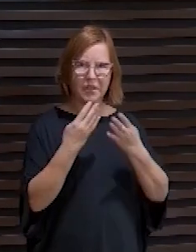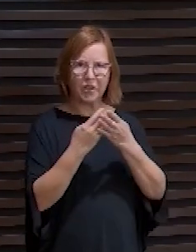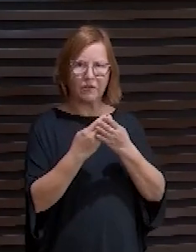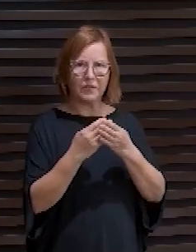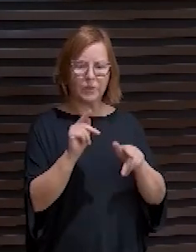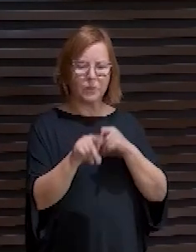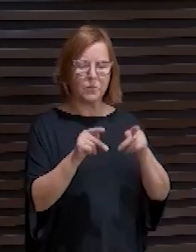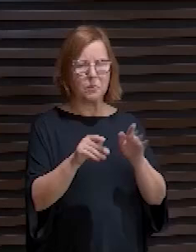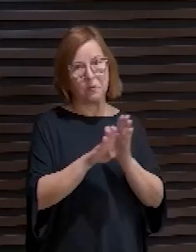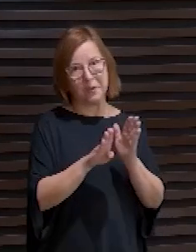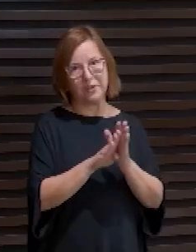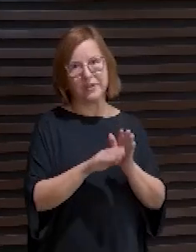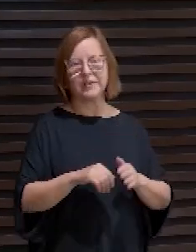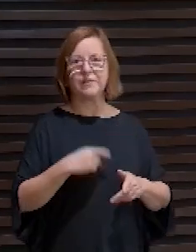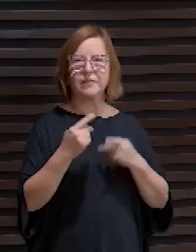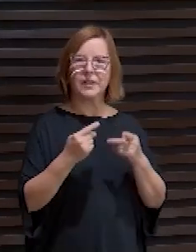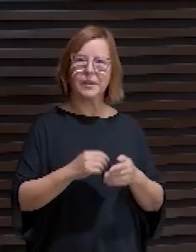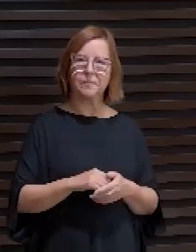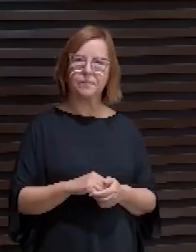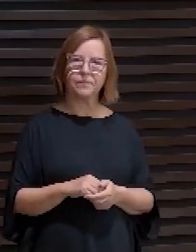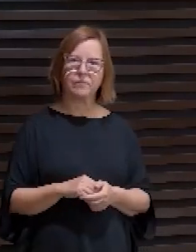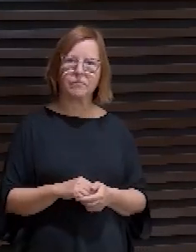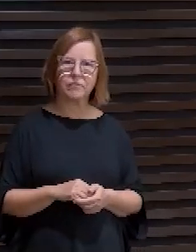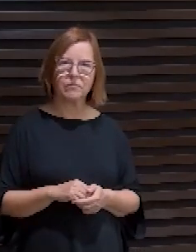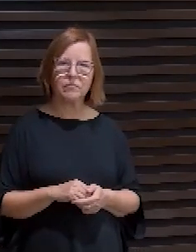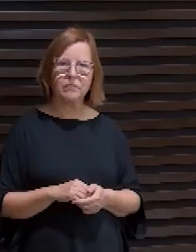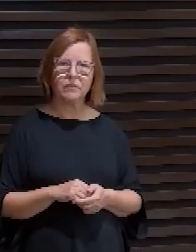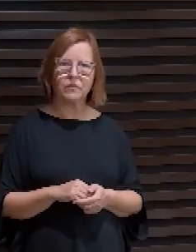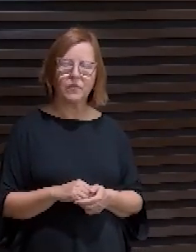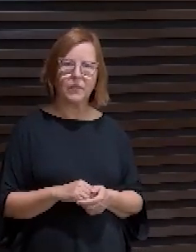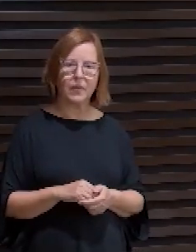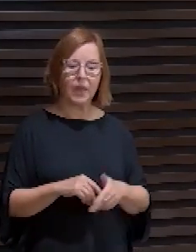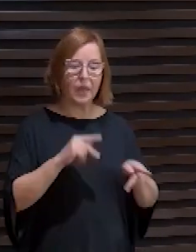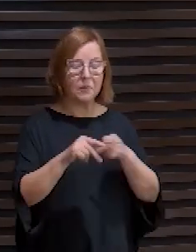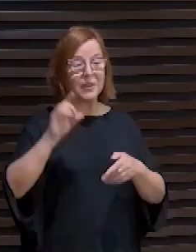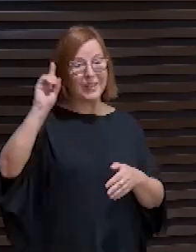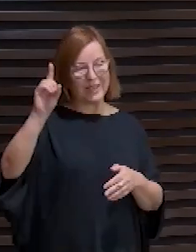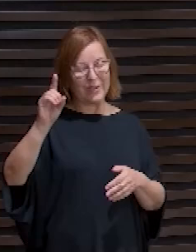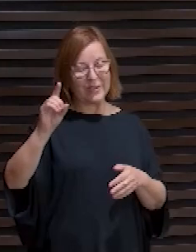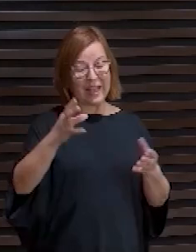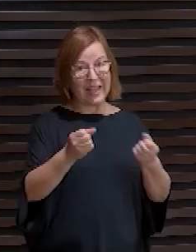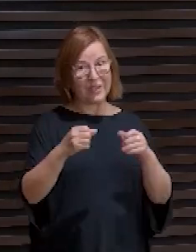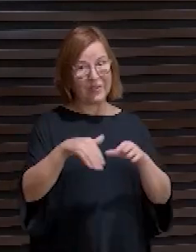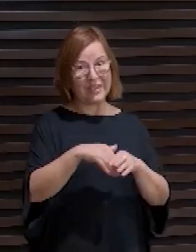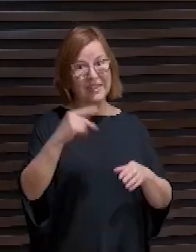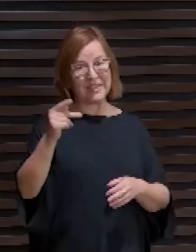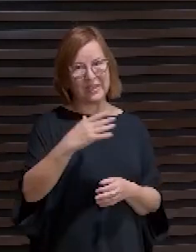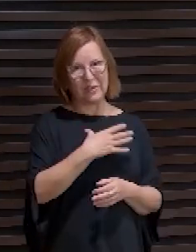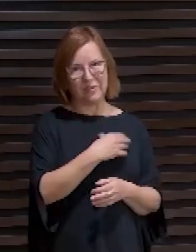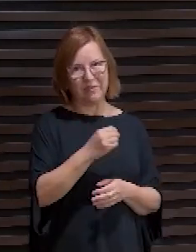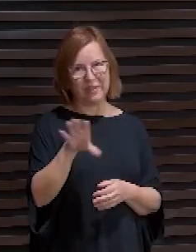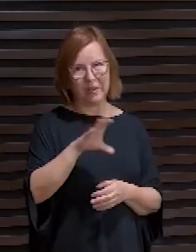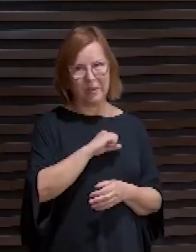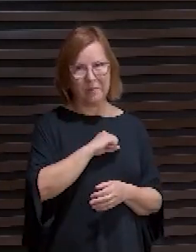1689, diz assim: os que Deus aceitou em seu amado, eficazmente